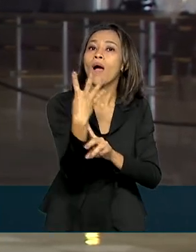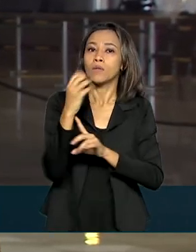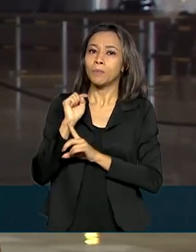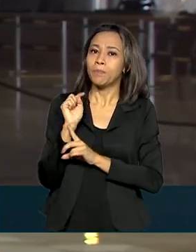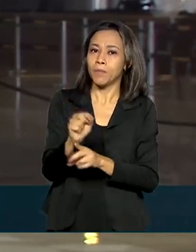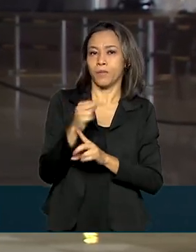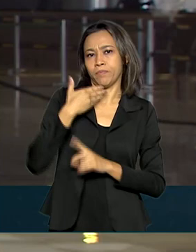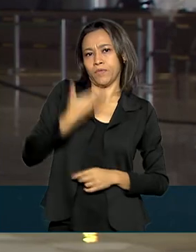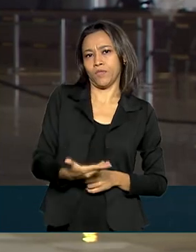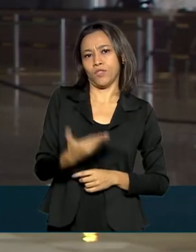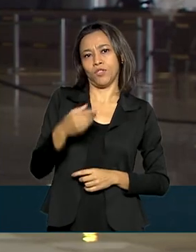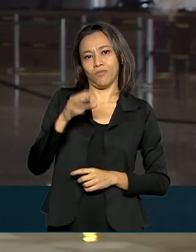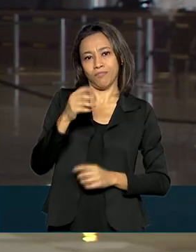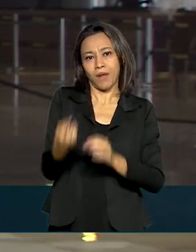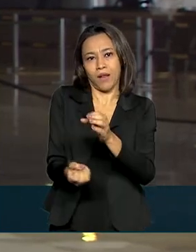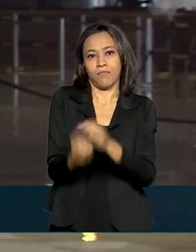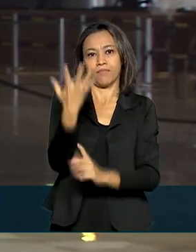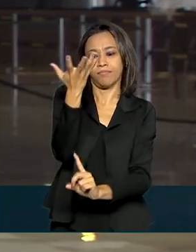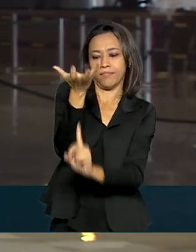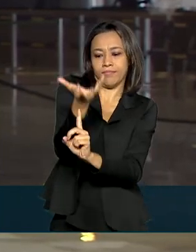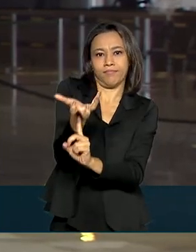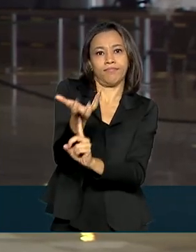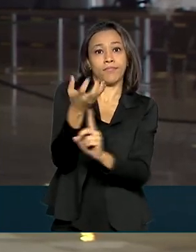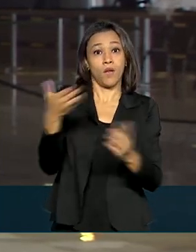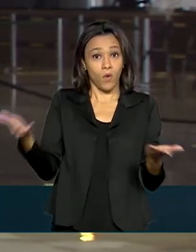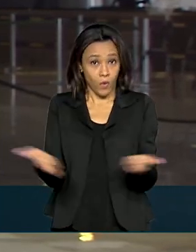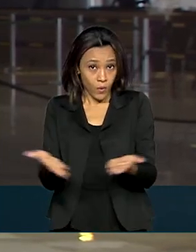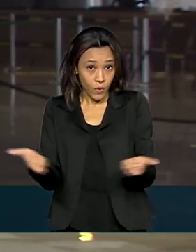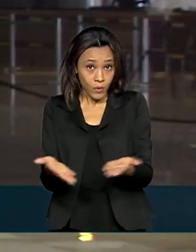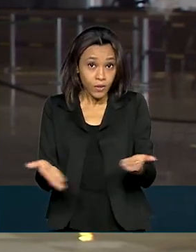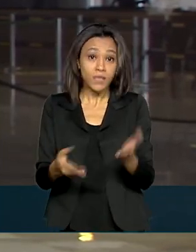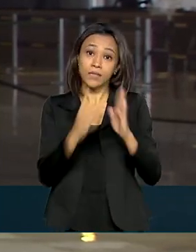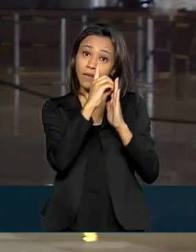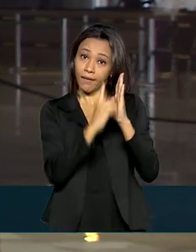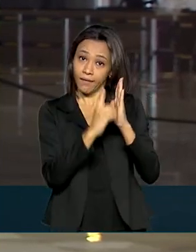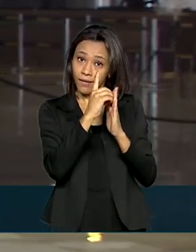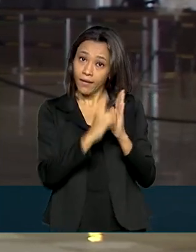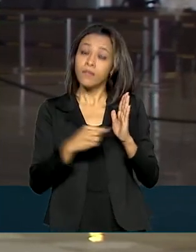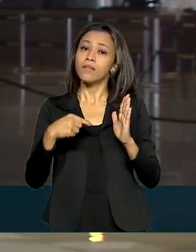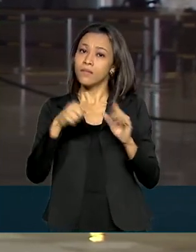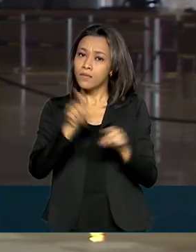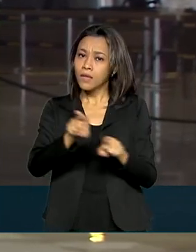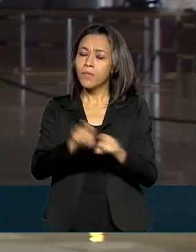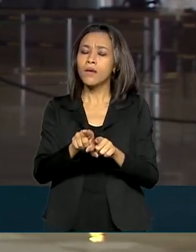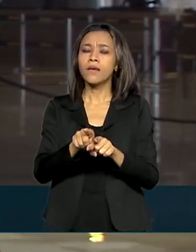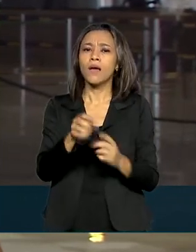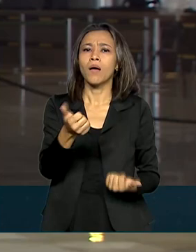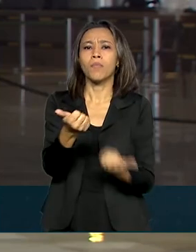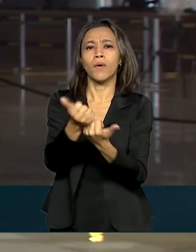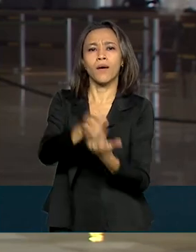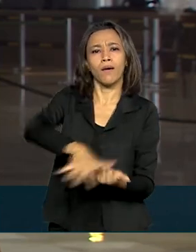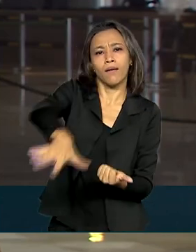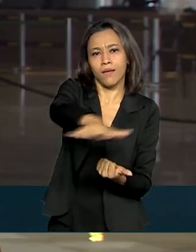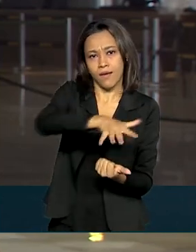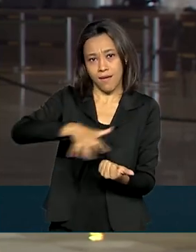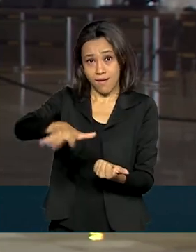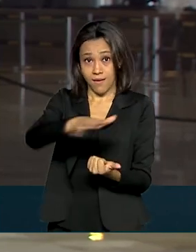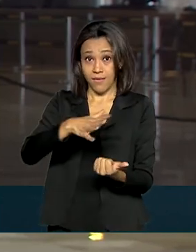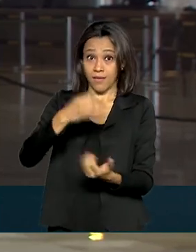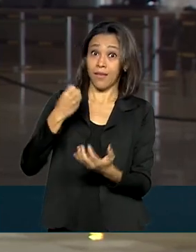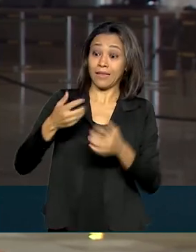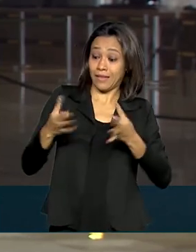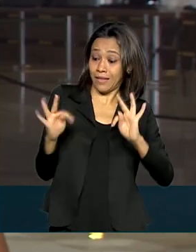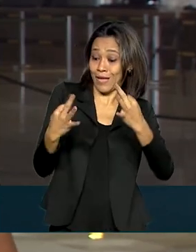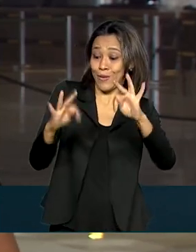instalação dessas antenas. Esse decreto de hoje, ele também abre caminho pra facilitar a chegada da tecnologia 5G,